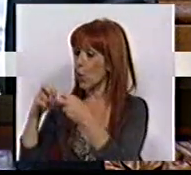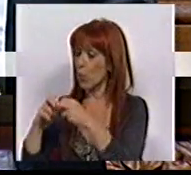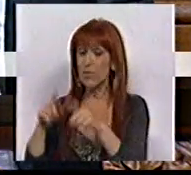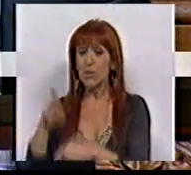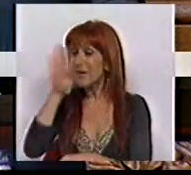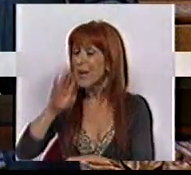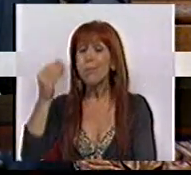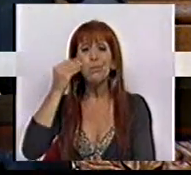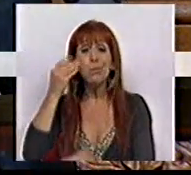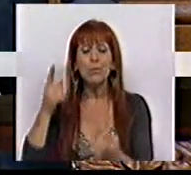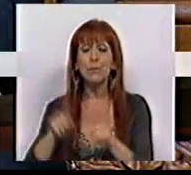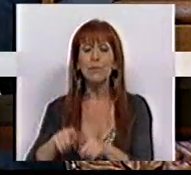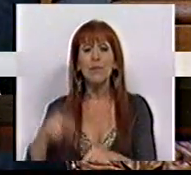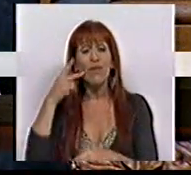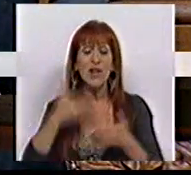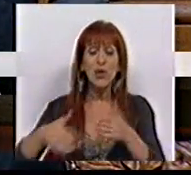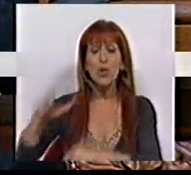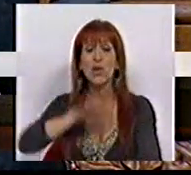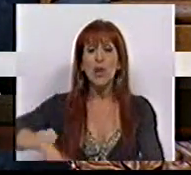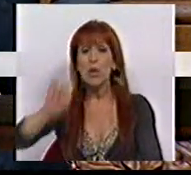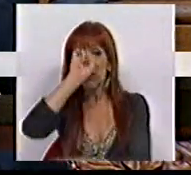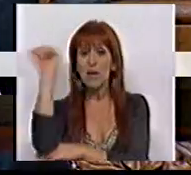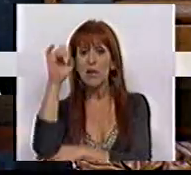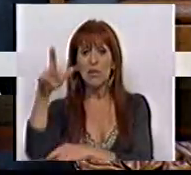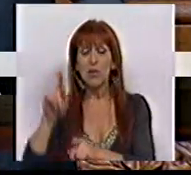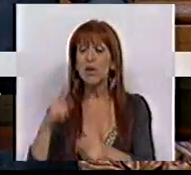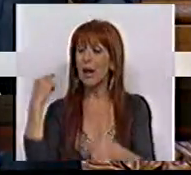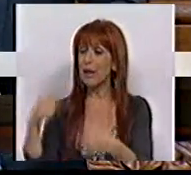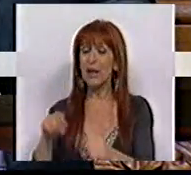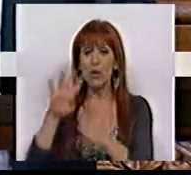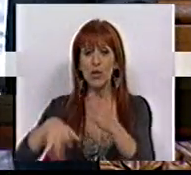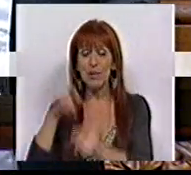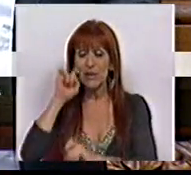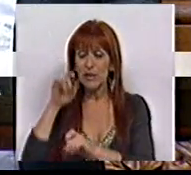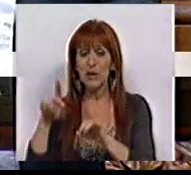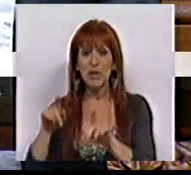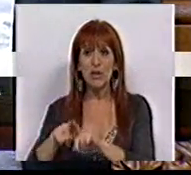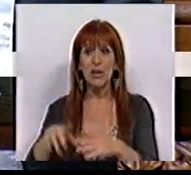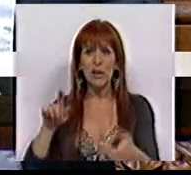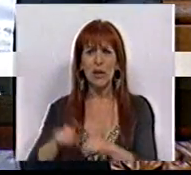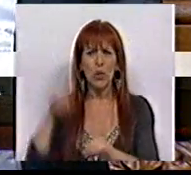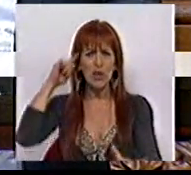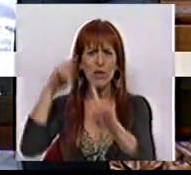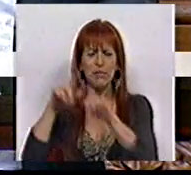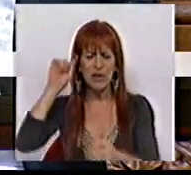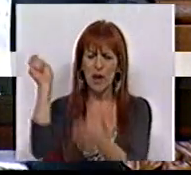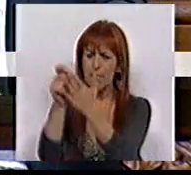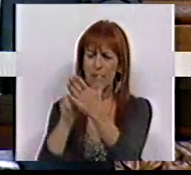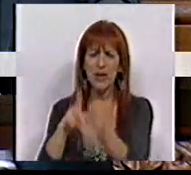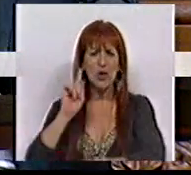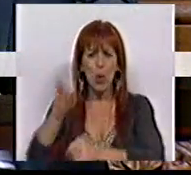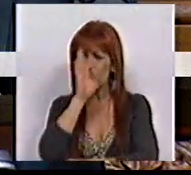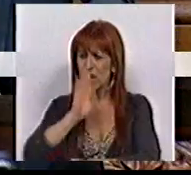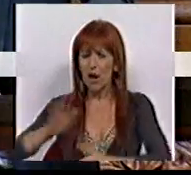é de concretização. Veja-se a Estratégia Nacional para a Floresta, que contém planos de prevenção, metas, calendarizações, mas